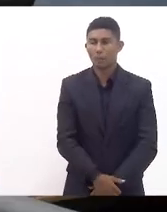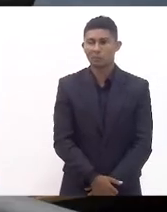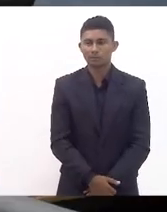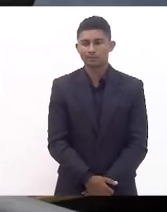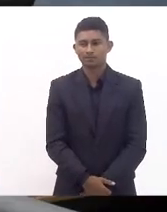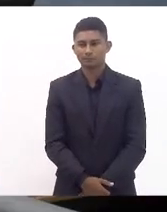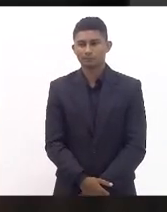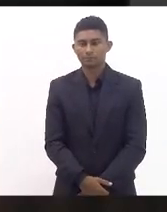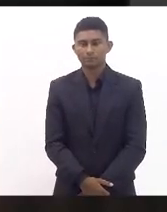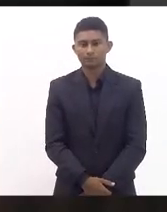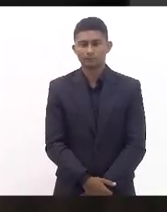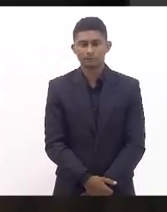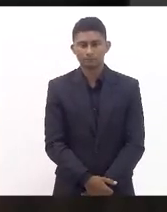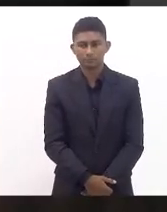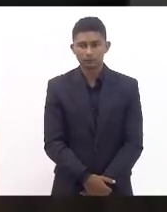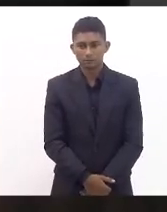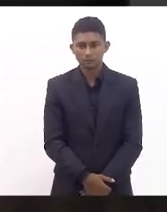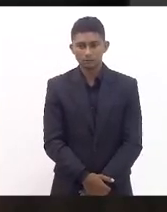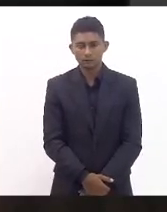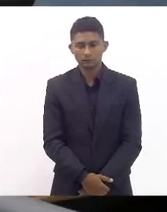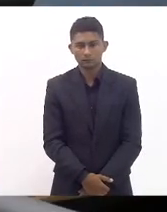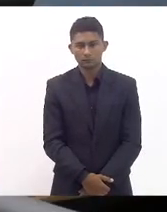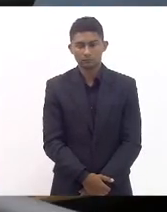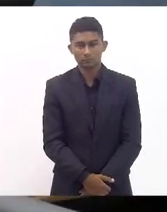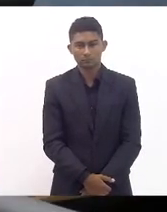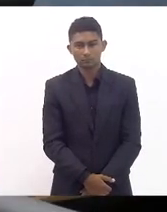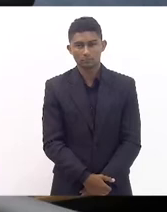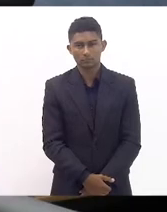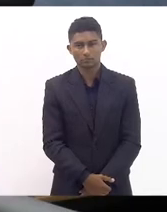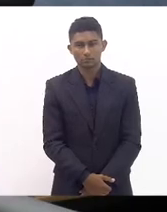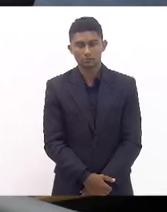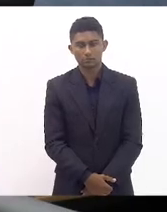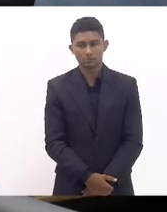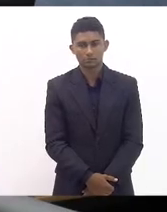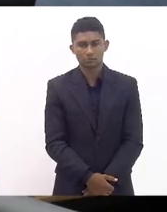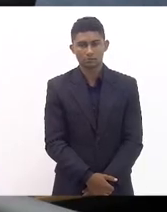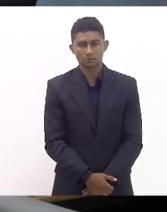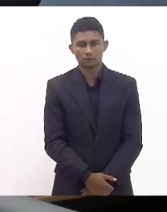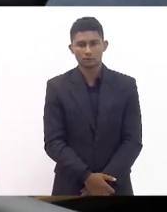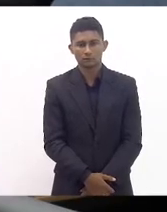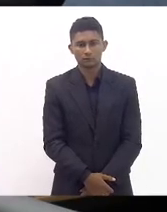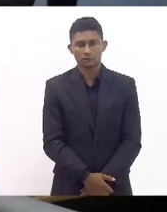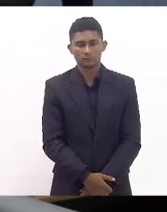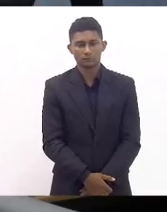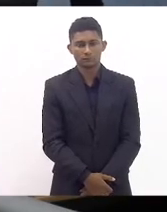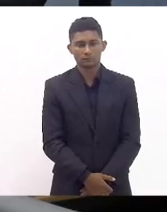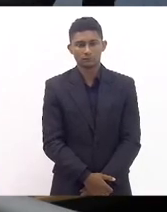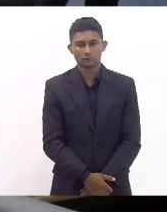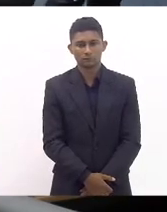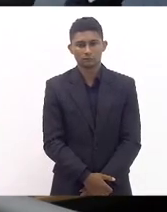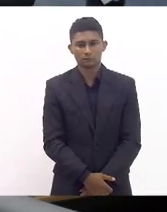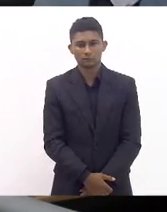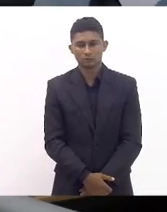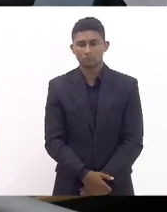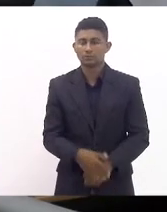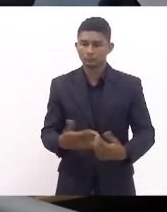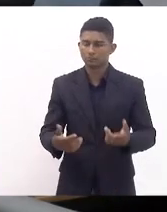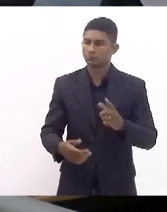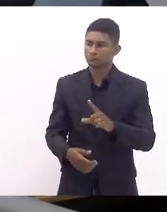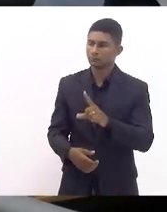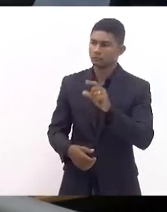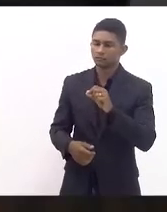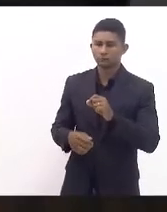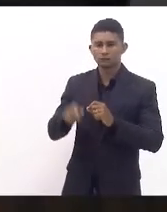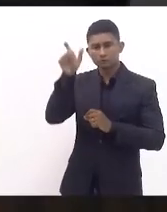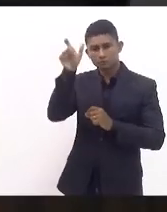Deputado Fábio Silva. Presidência designa o